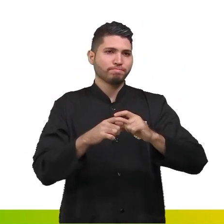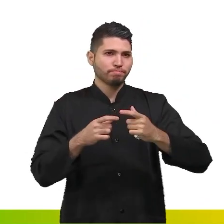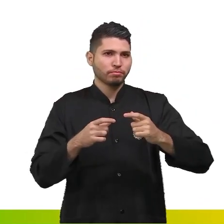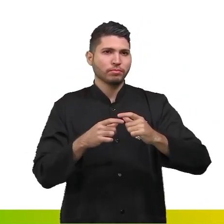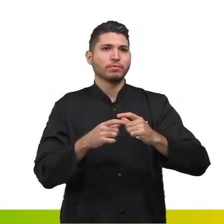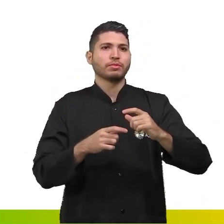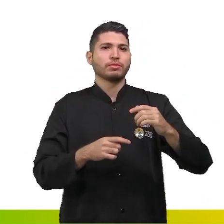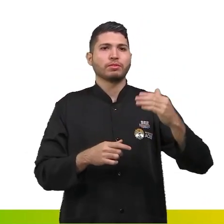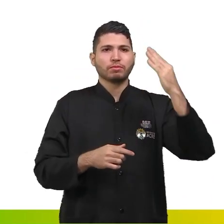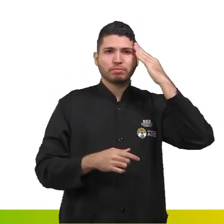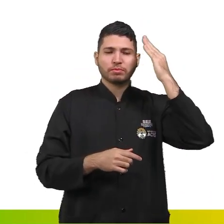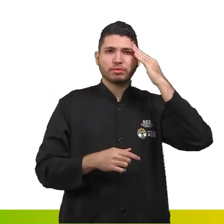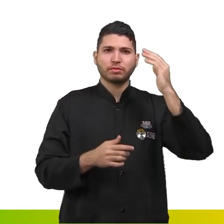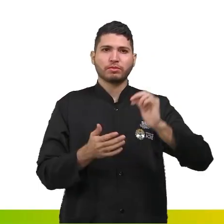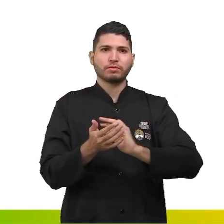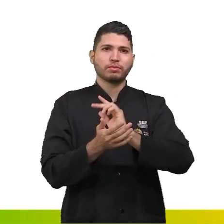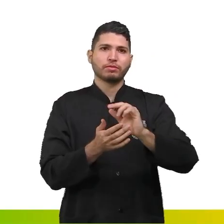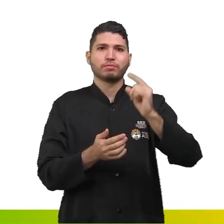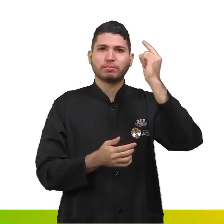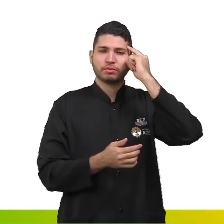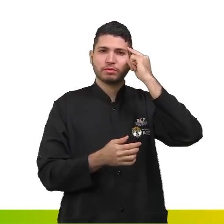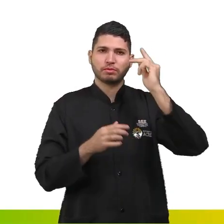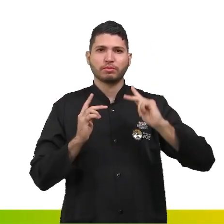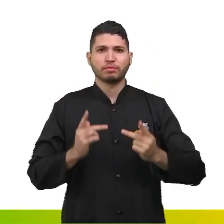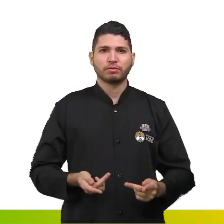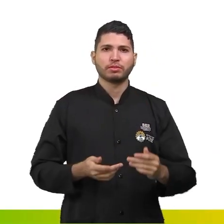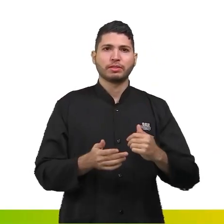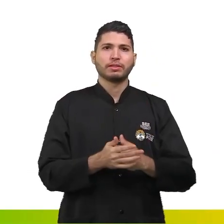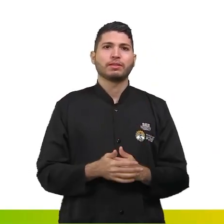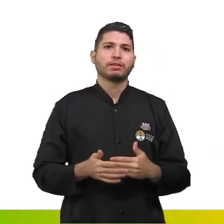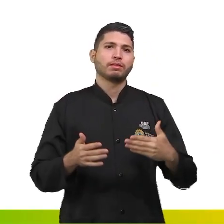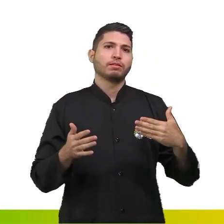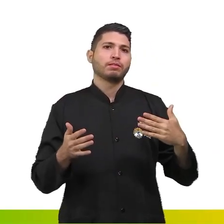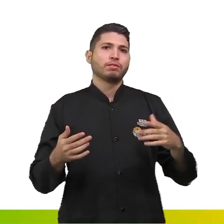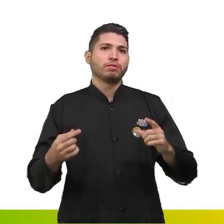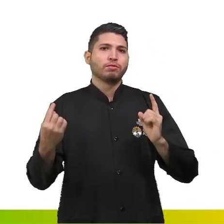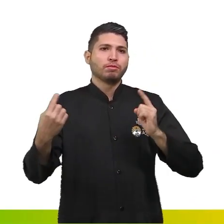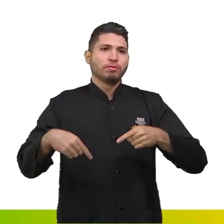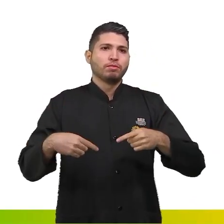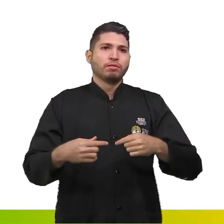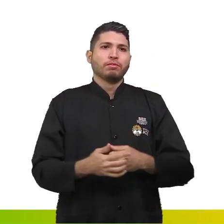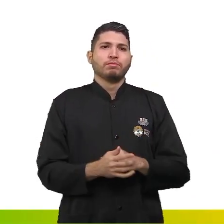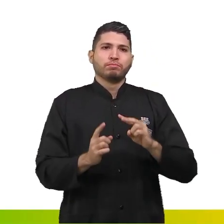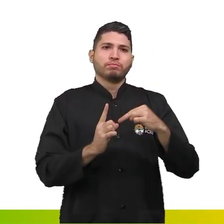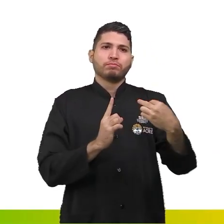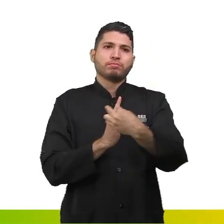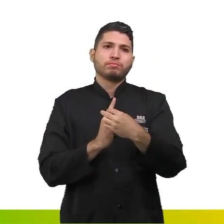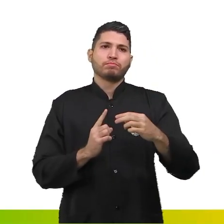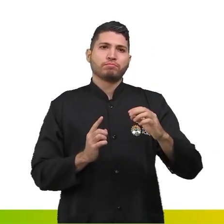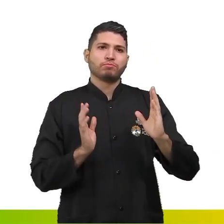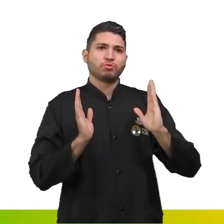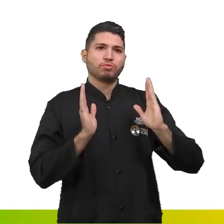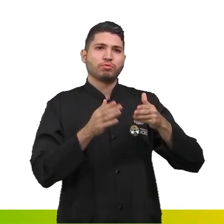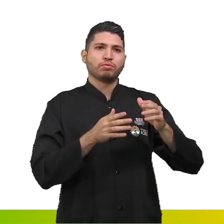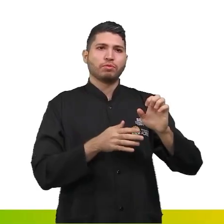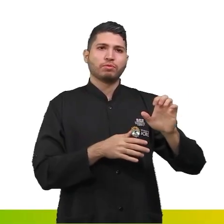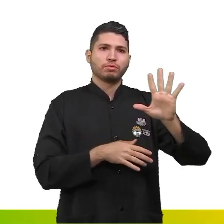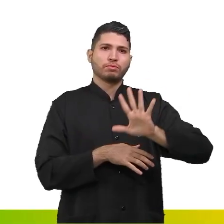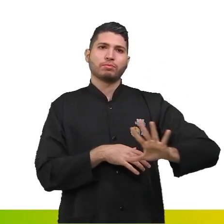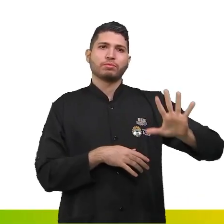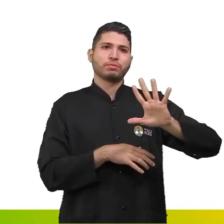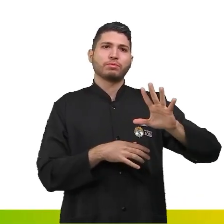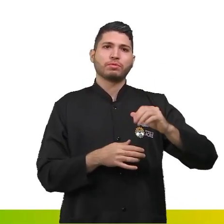do pensamento humano, desafiar as perspectivas eurocêntricas e enriquecer o diálogo intercultural.